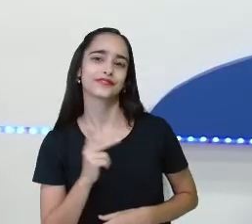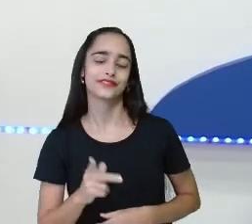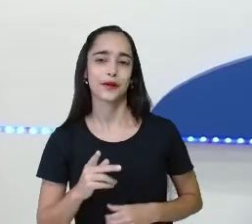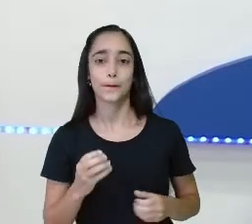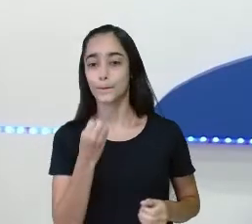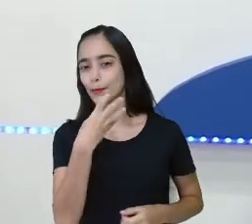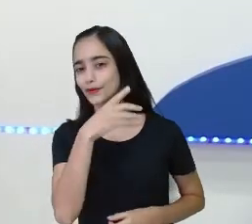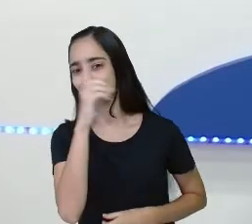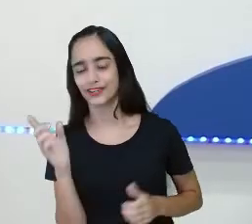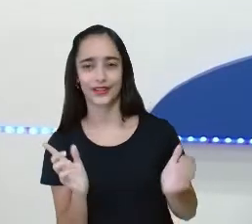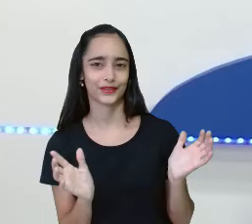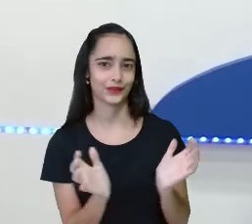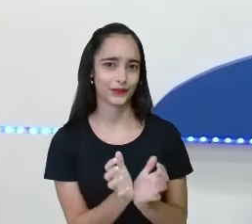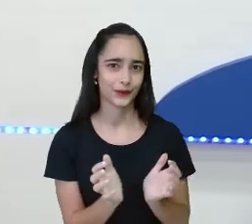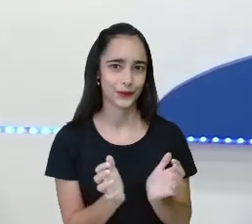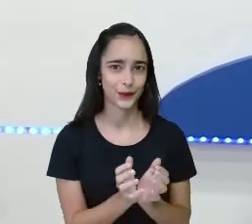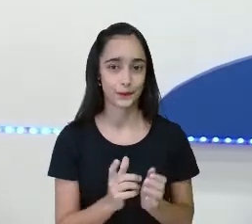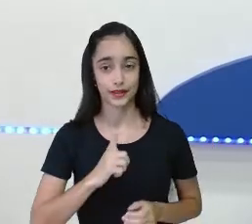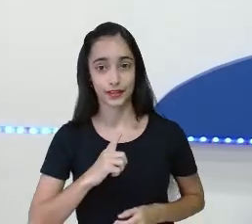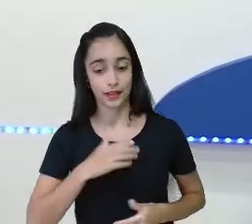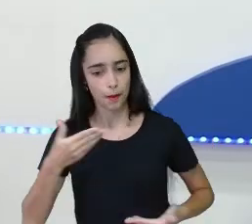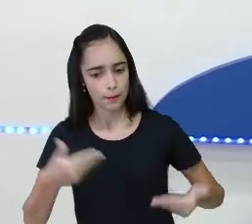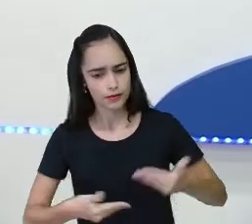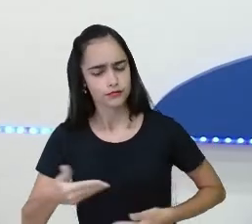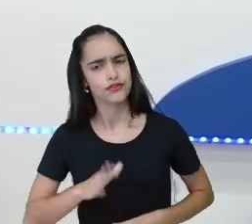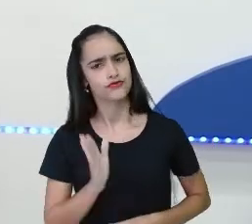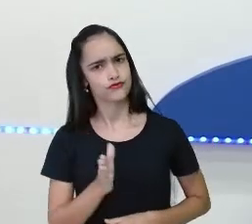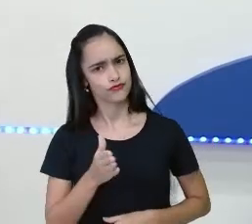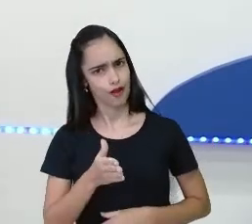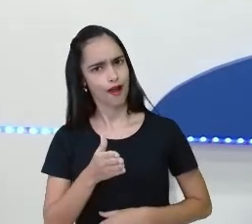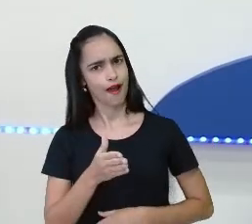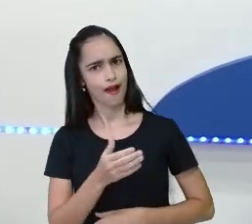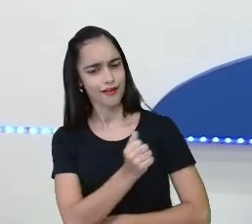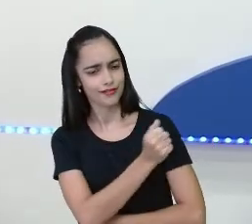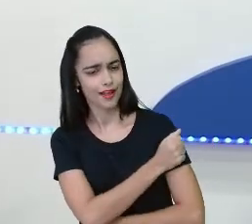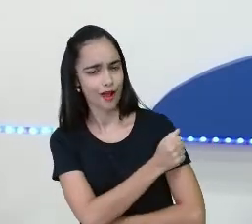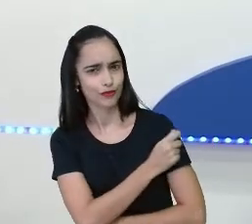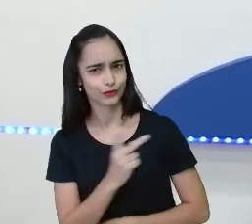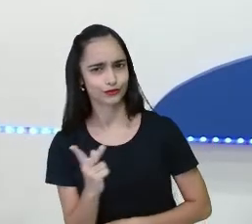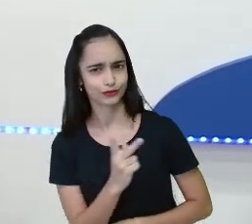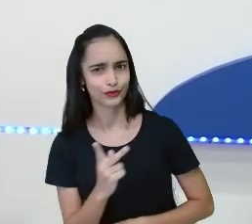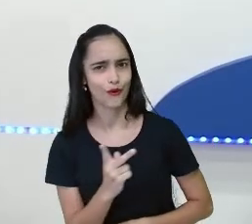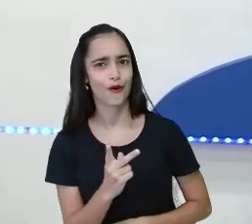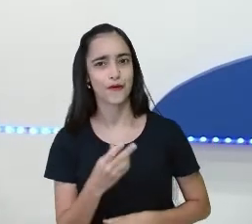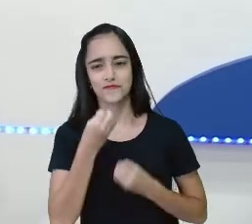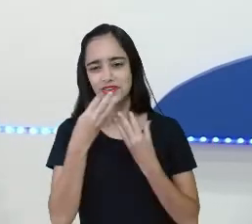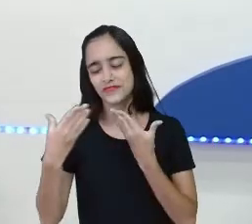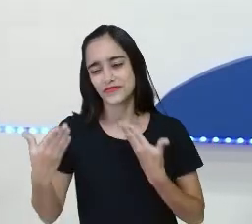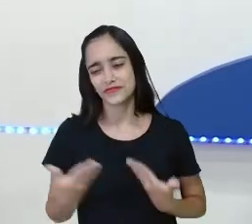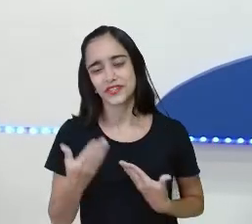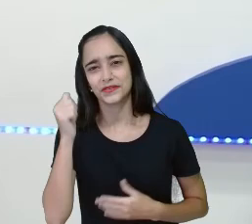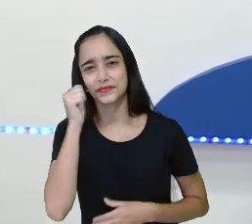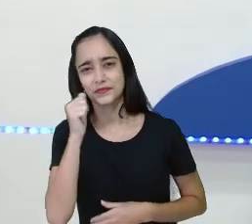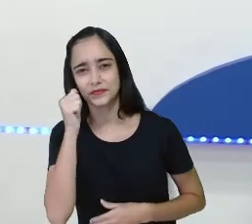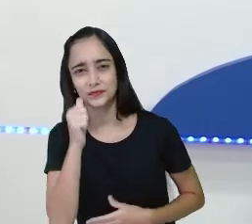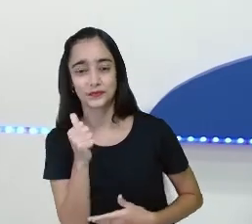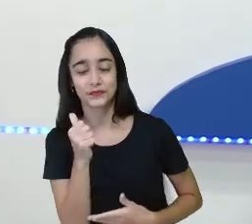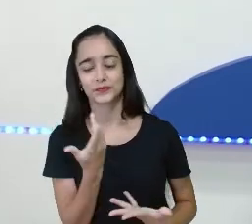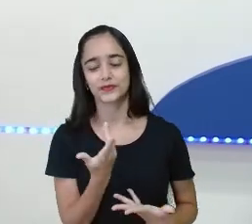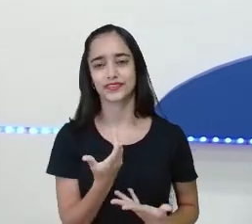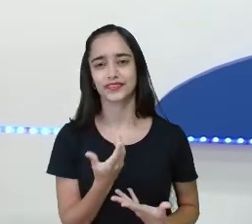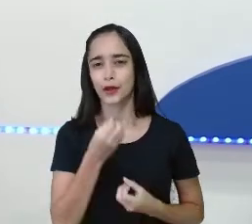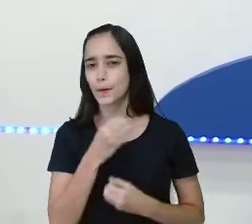dia, turminha. Já temos a participação aqui de Isabela e Nicole. Sejam bem-vindas, meninas, e é um prazer